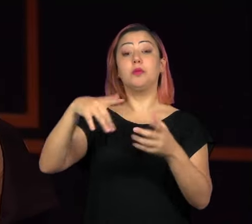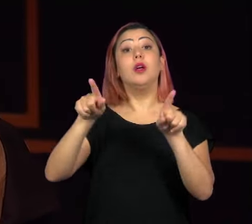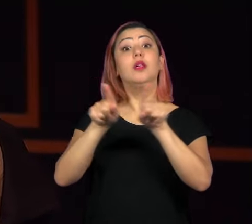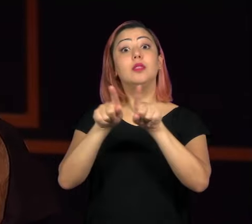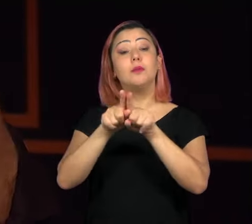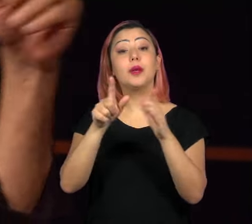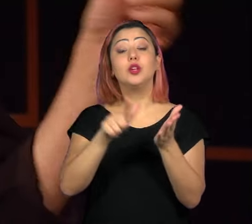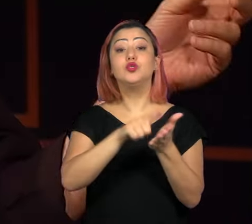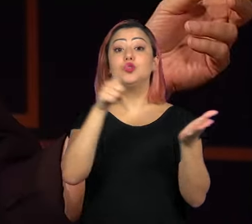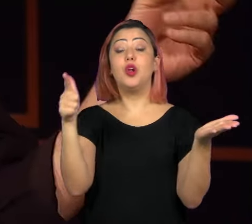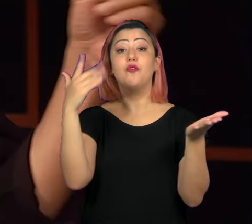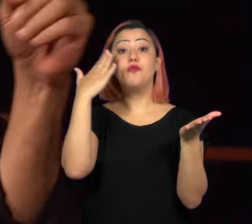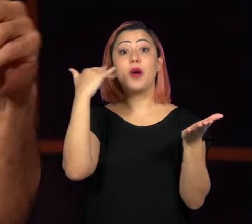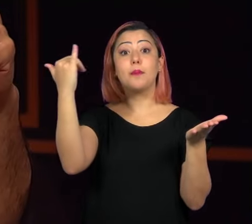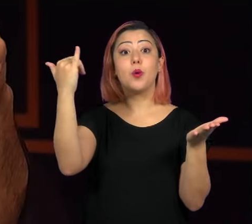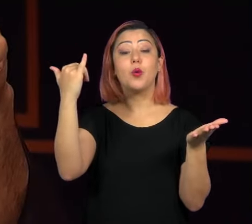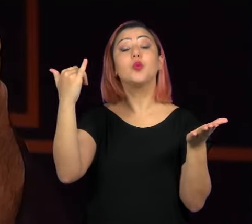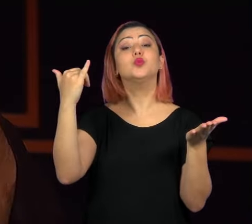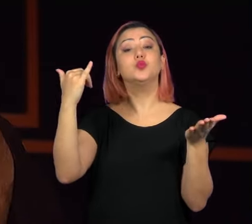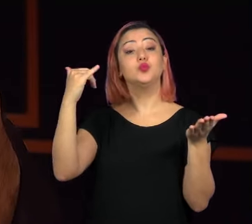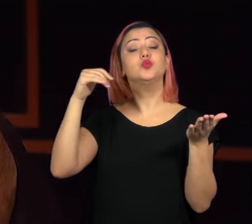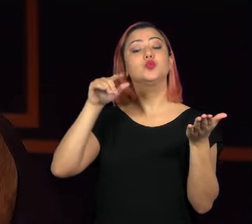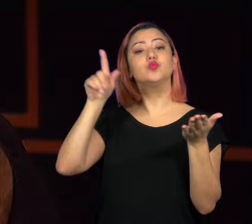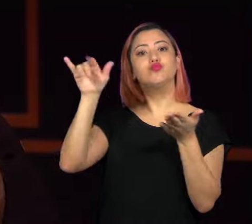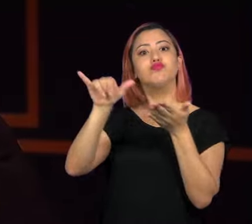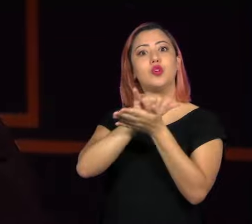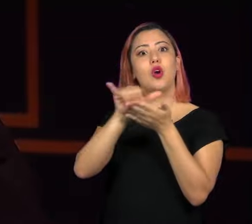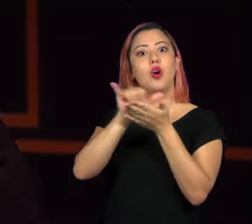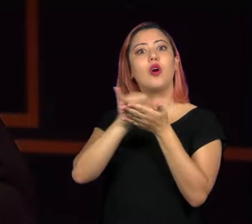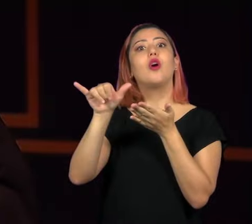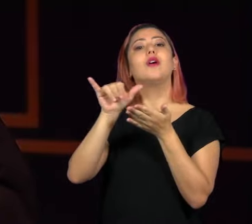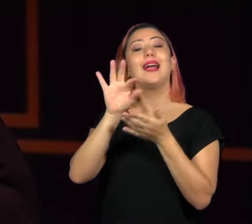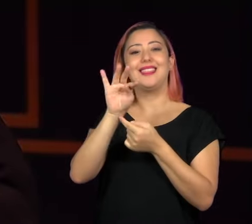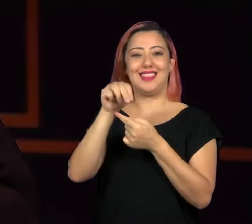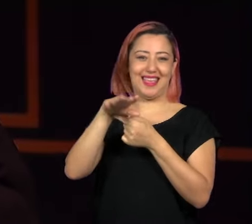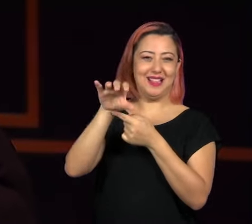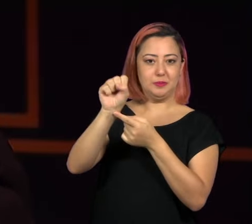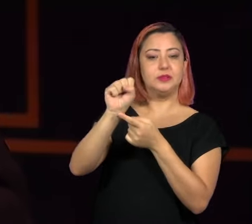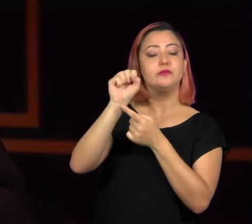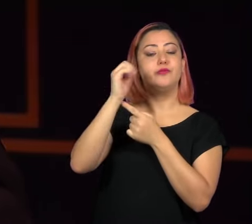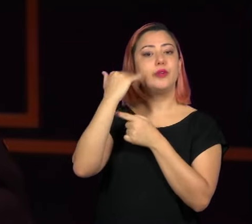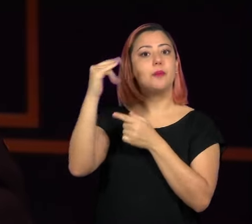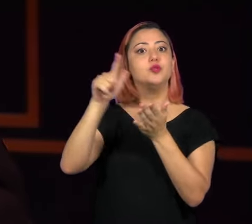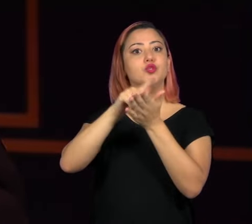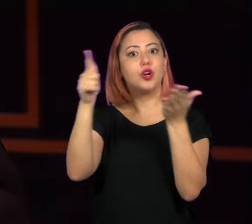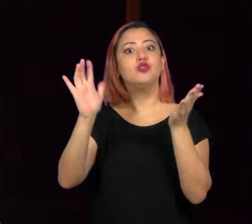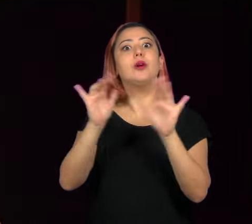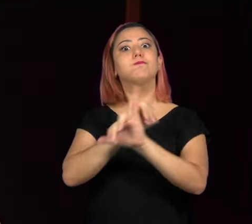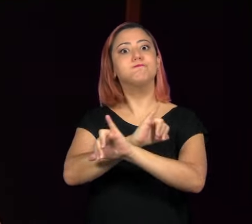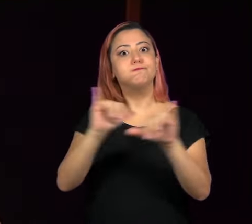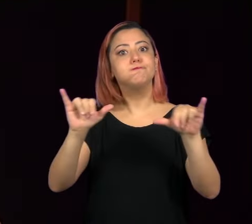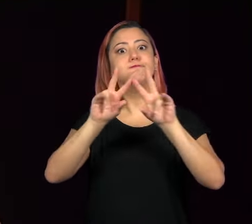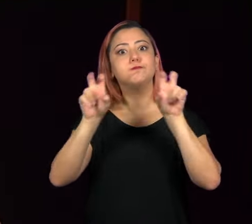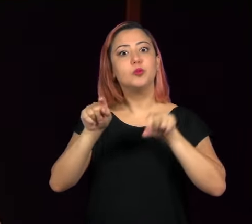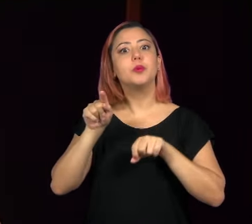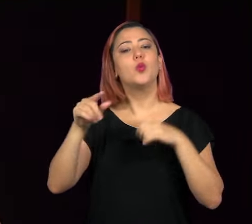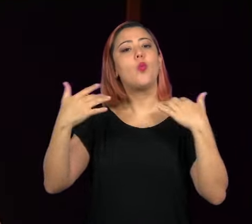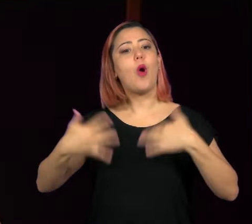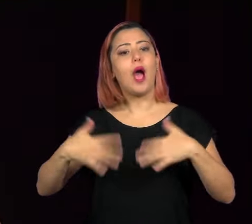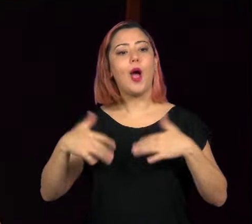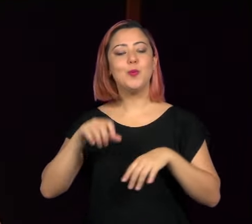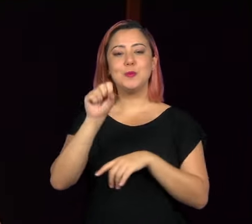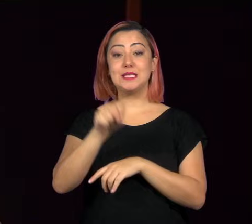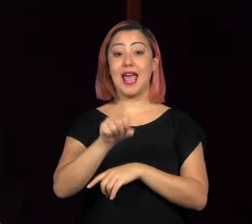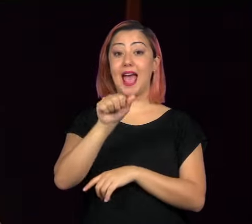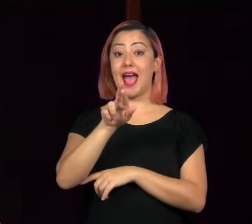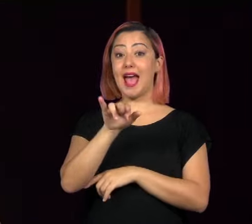Times também acha. Escreveram isso numa crítica da peça O Doente Imaginário, do grupo Ornitorrinco. É verdade. Ari vai nos